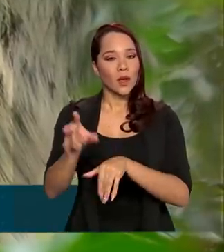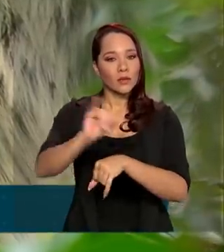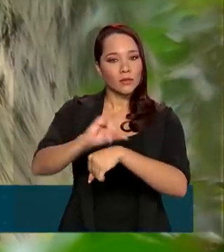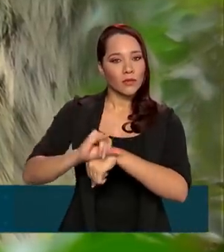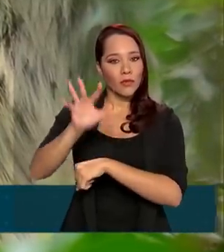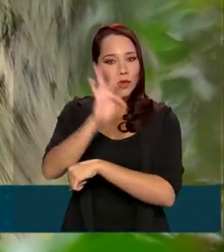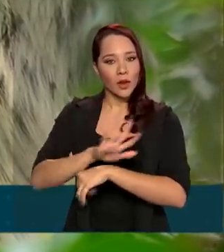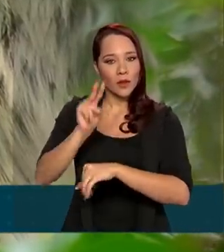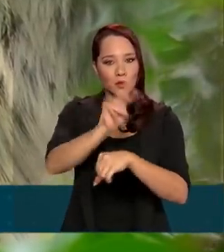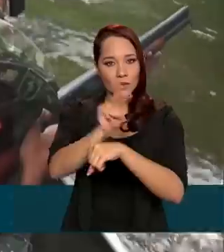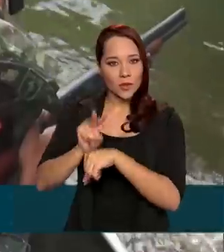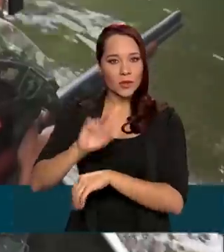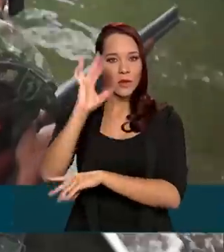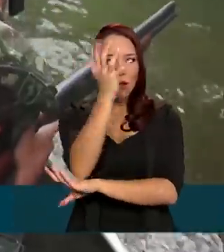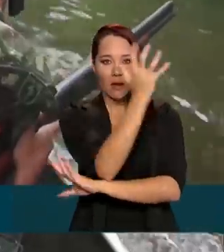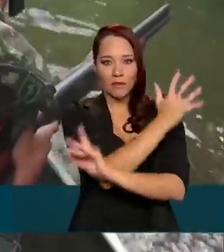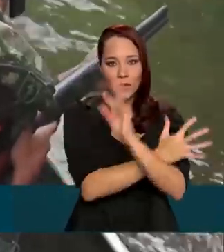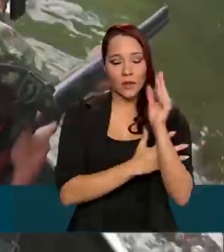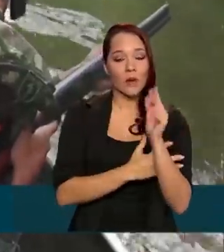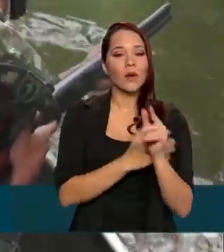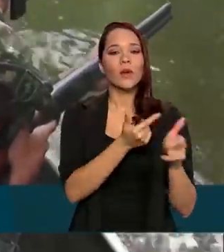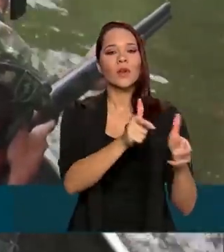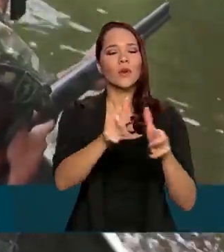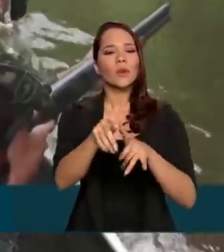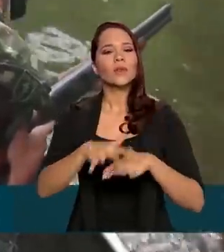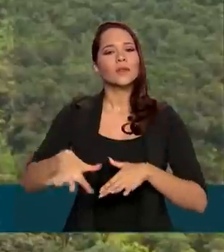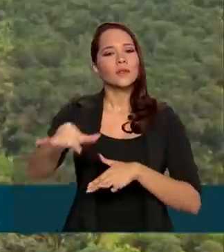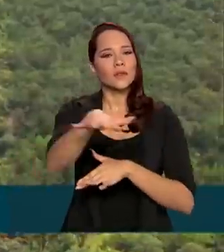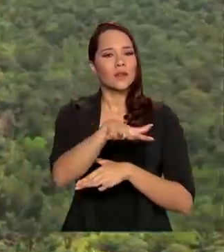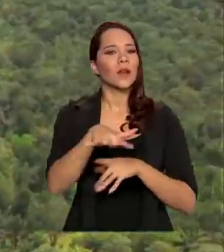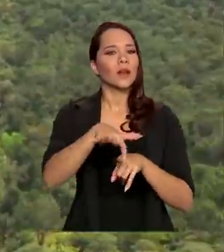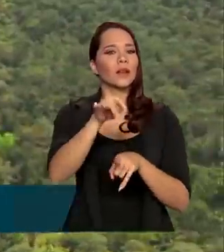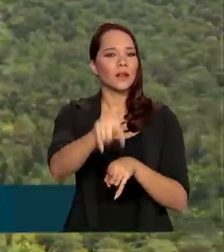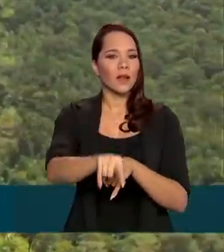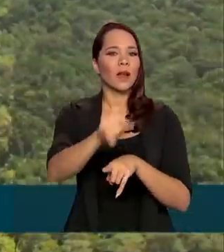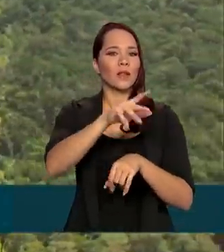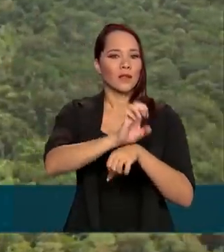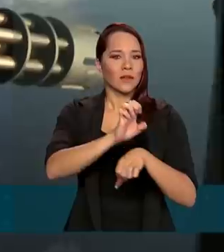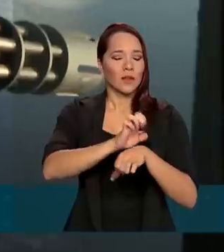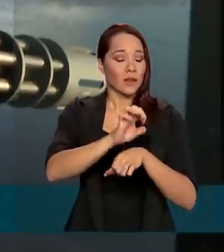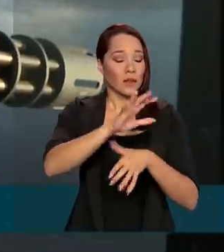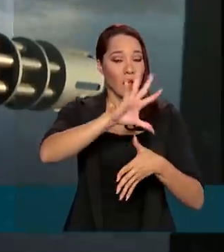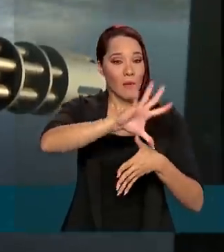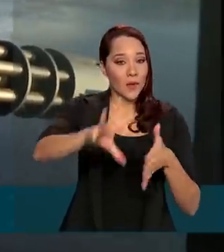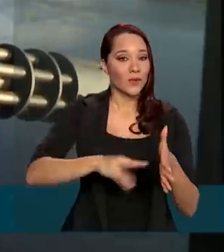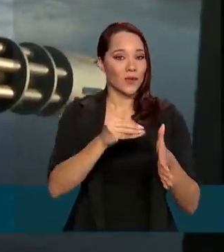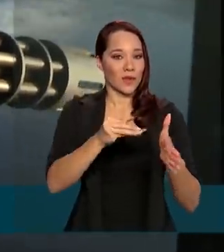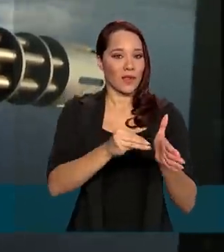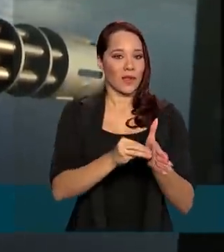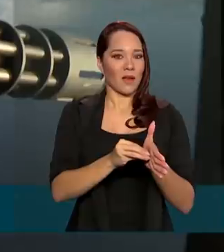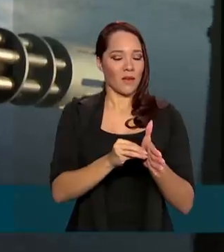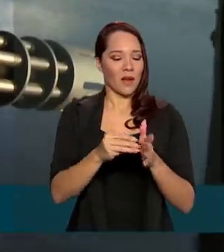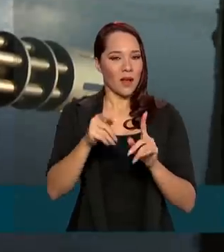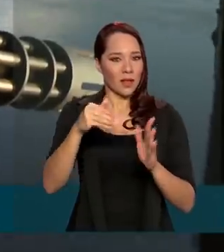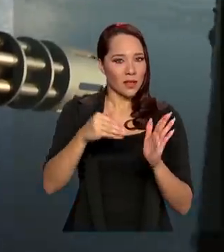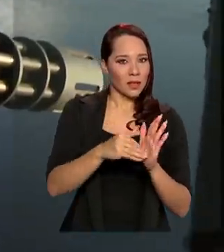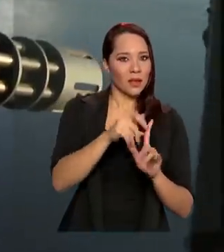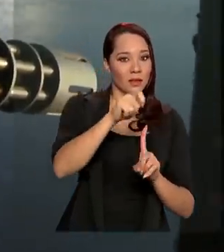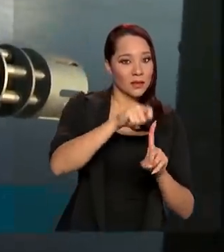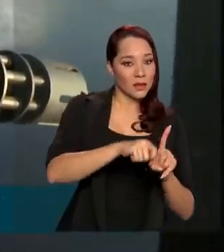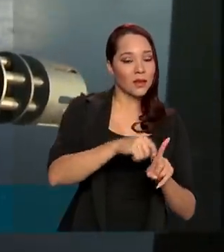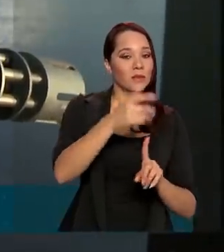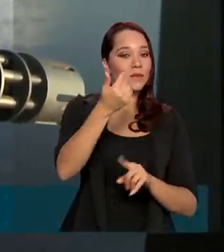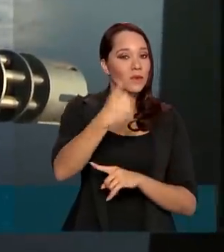de conservação ambiental e em outras áreas federais nos estados da Amazônia Legal, até 6 de novembro deste